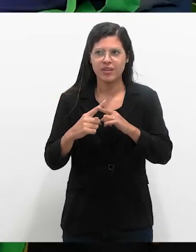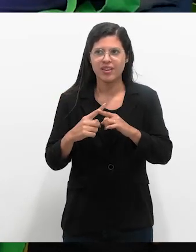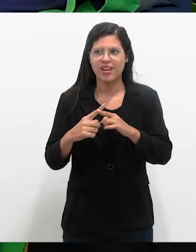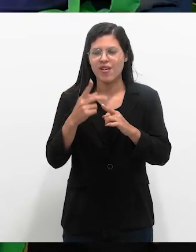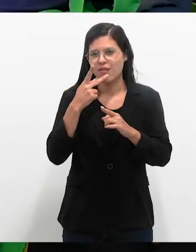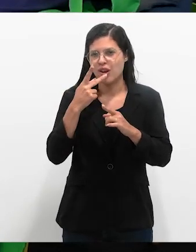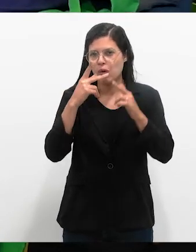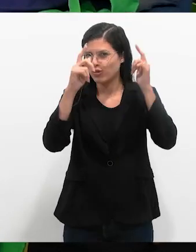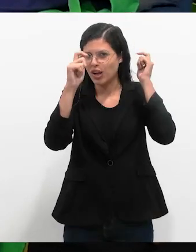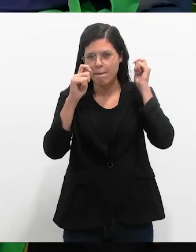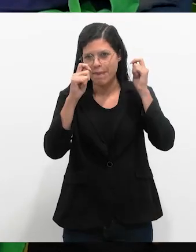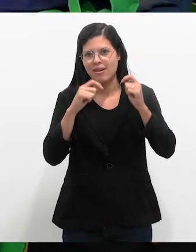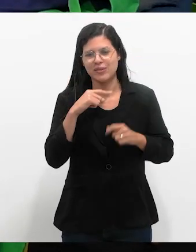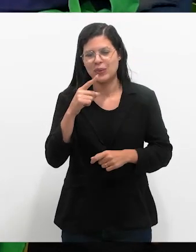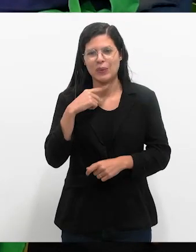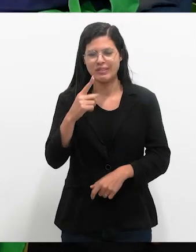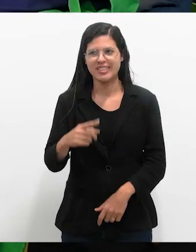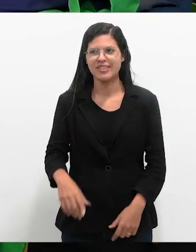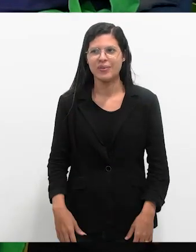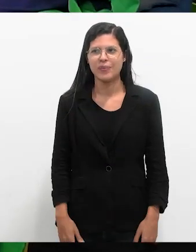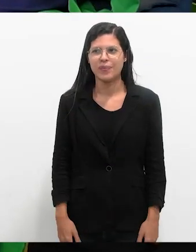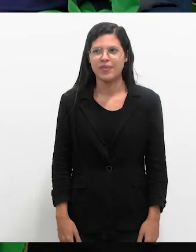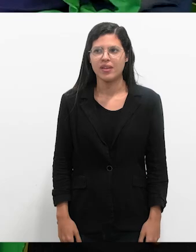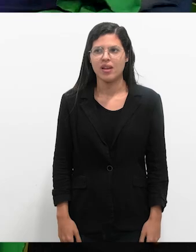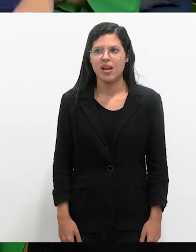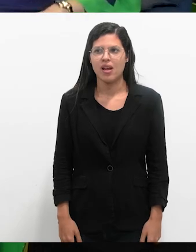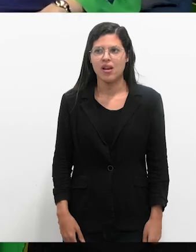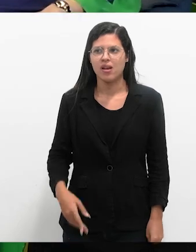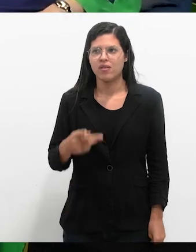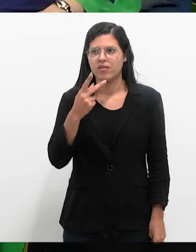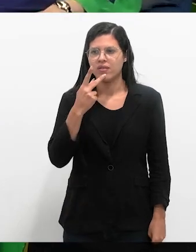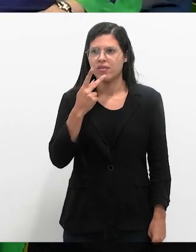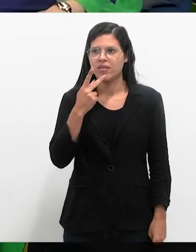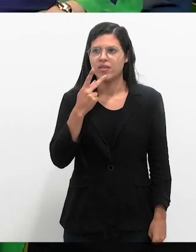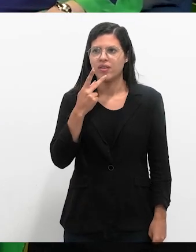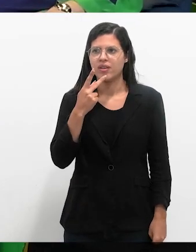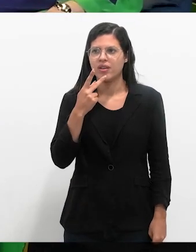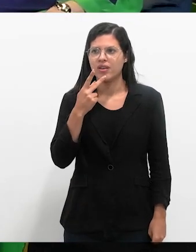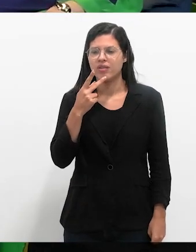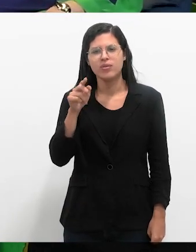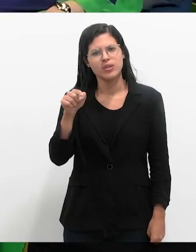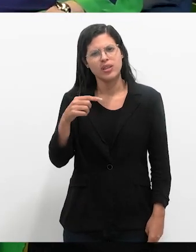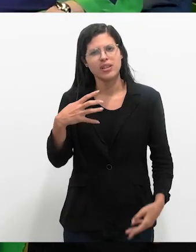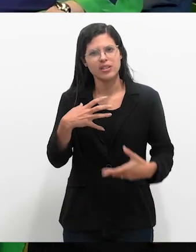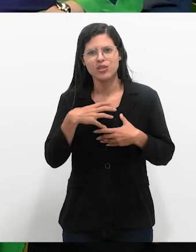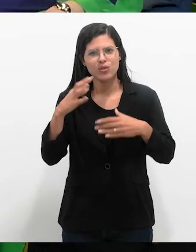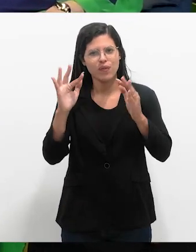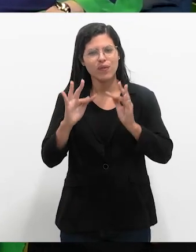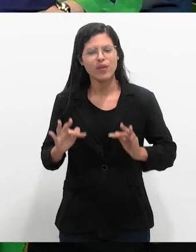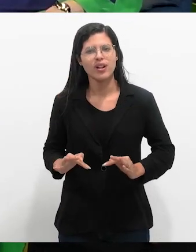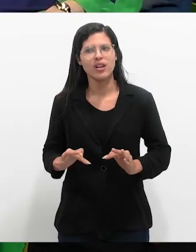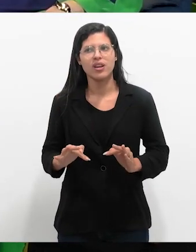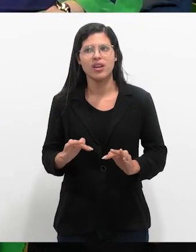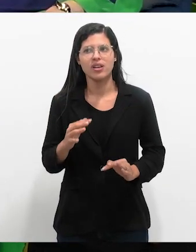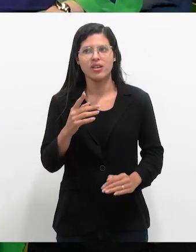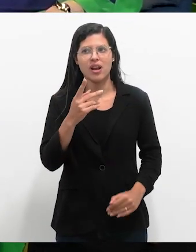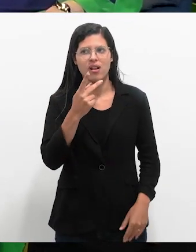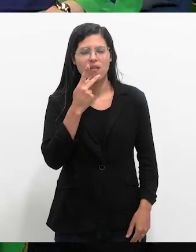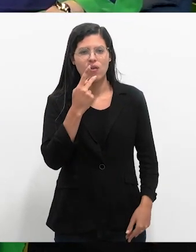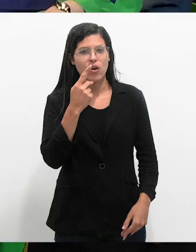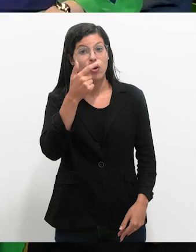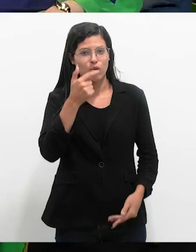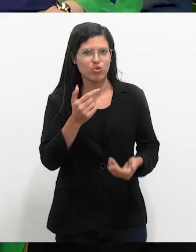filho. Então, e eu falei, aí o senhor está mais feliz. Ele disse, eu sou